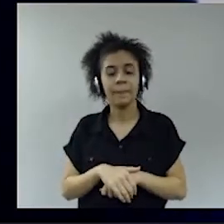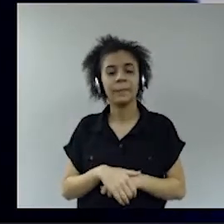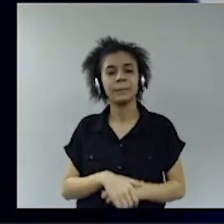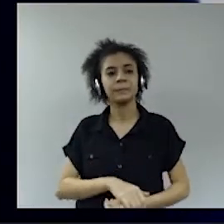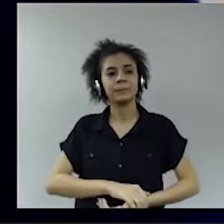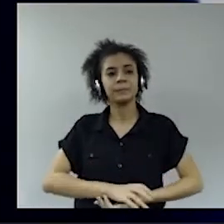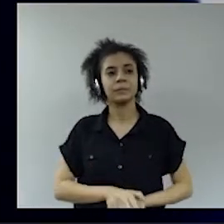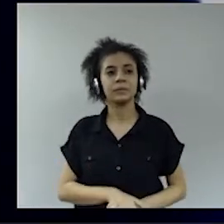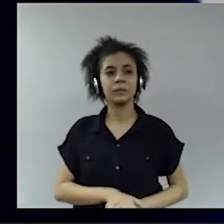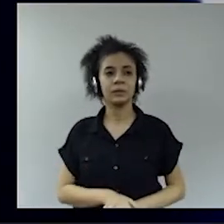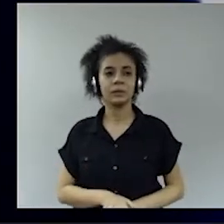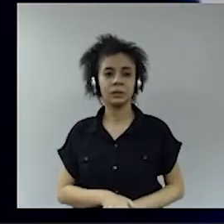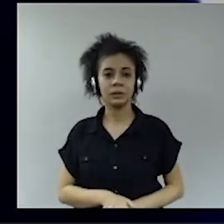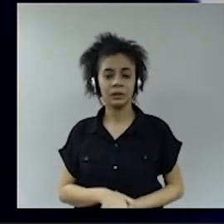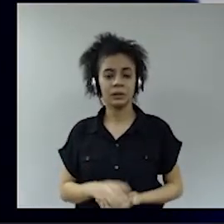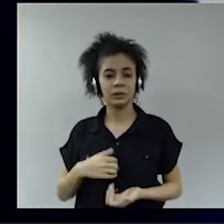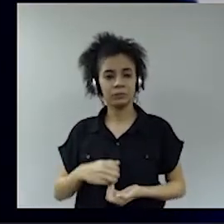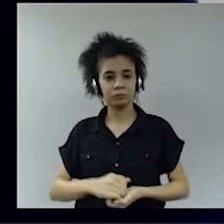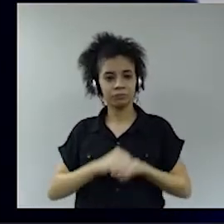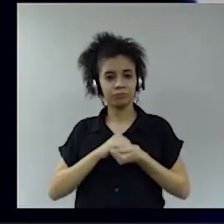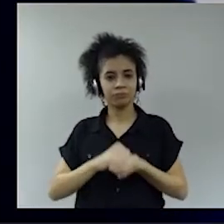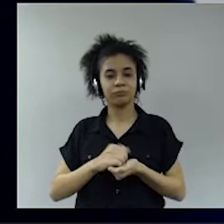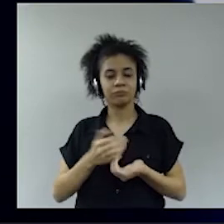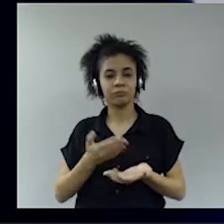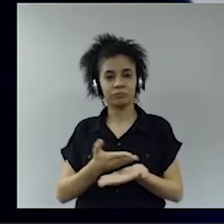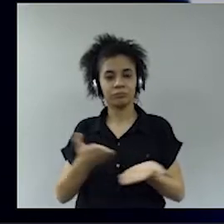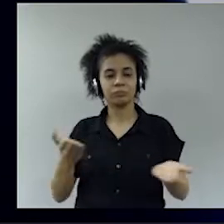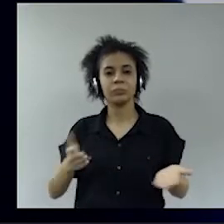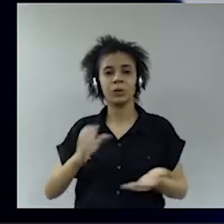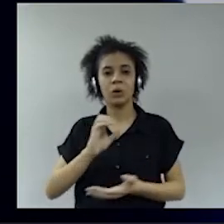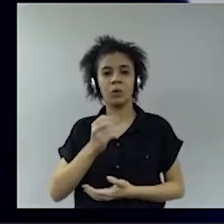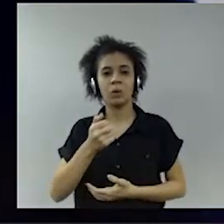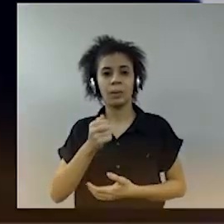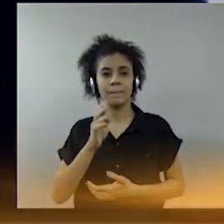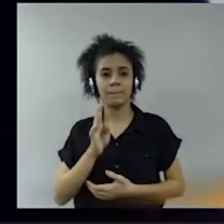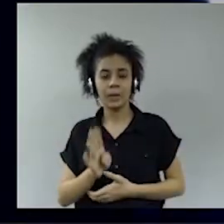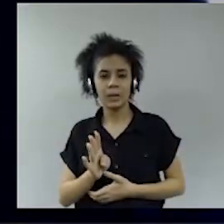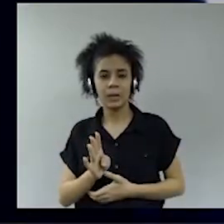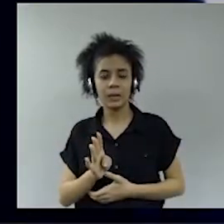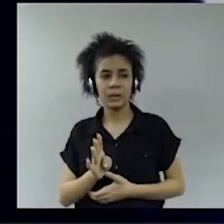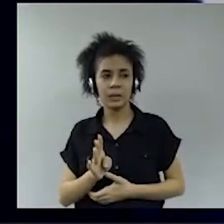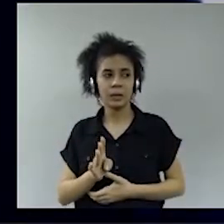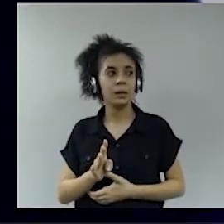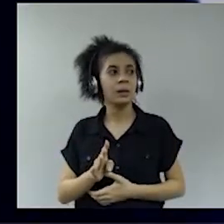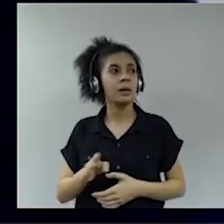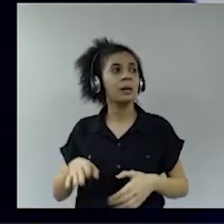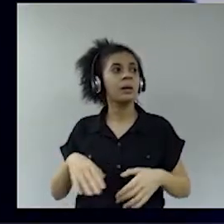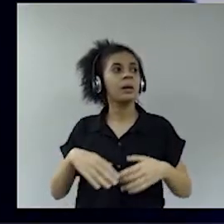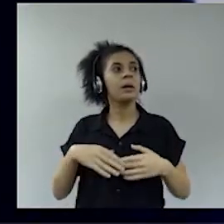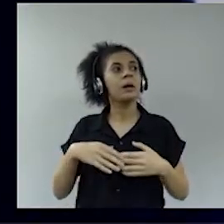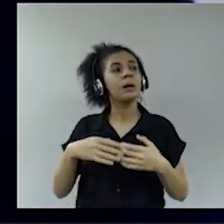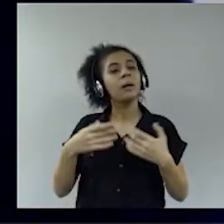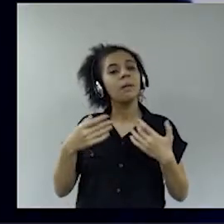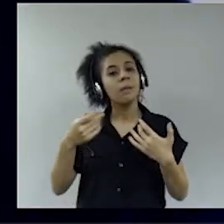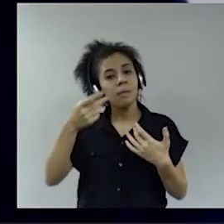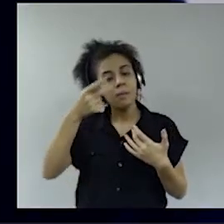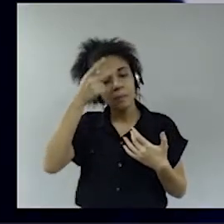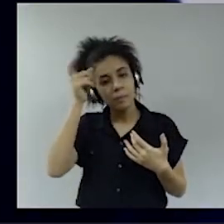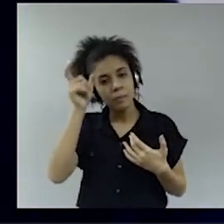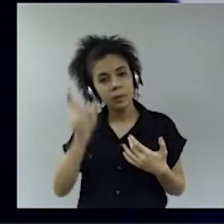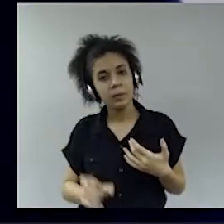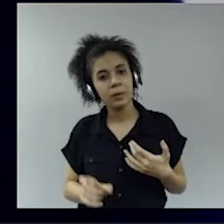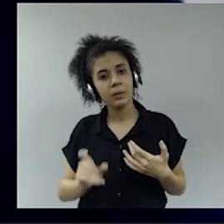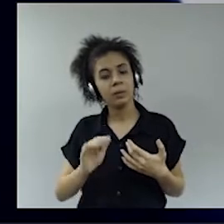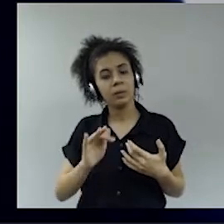Cumprimento o Conselho Federal da Ordem dos Advogados do Brasil, na pessoa do seu batonier